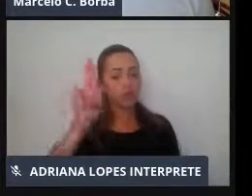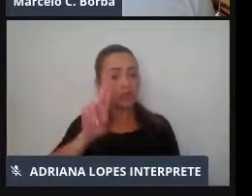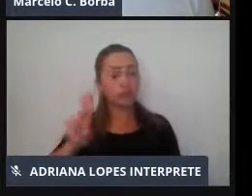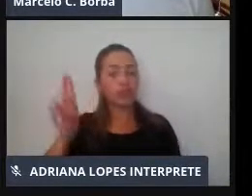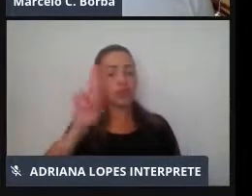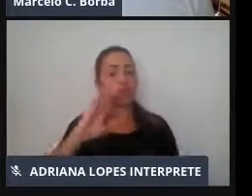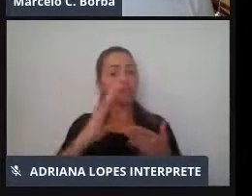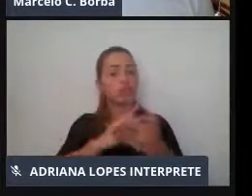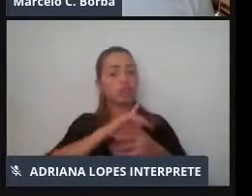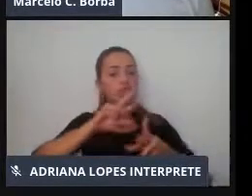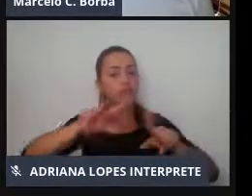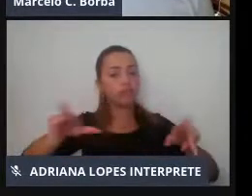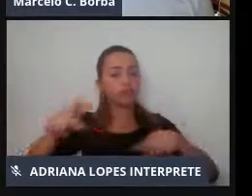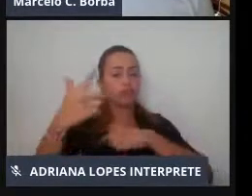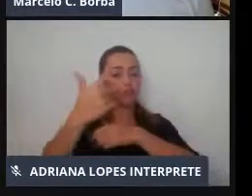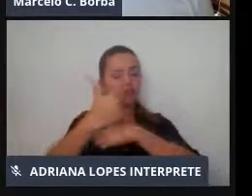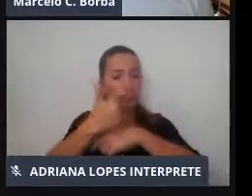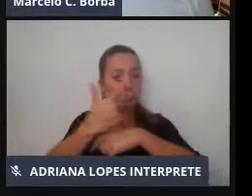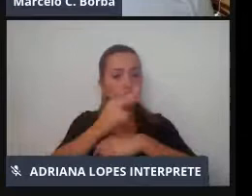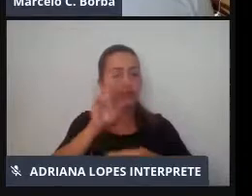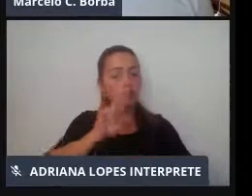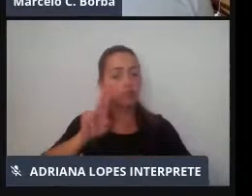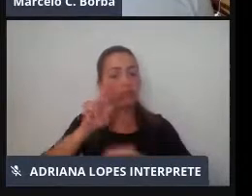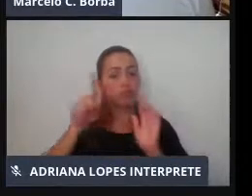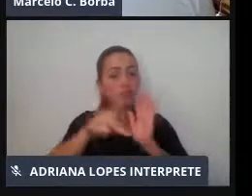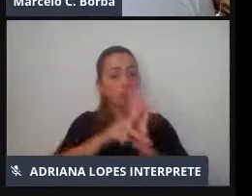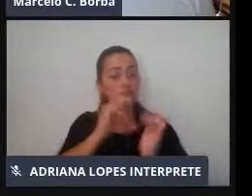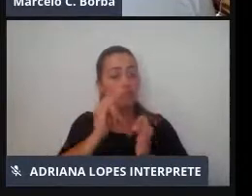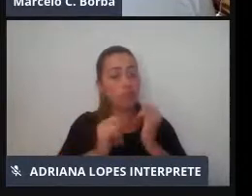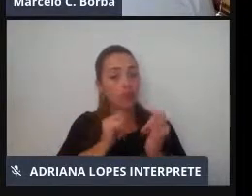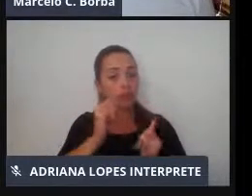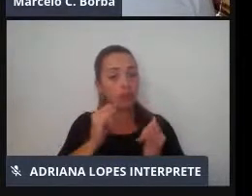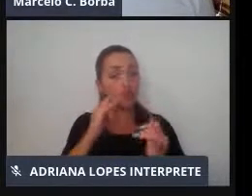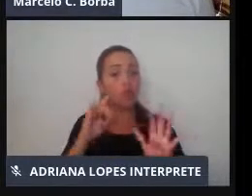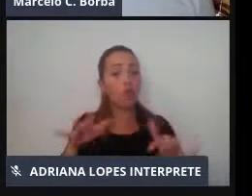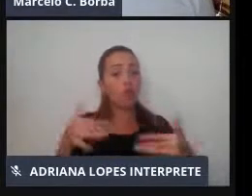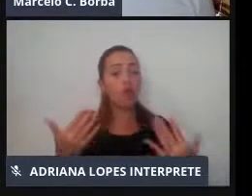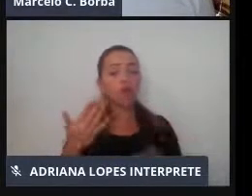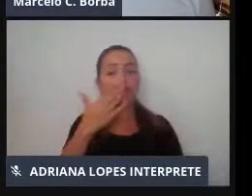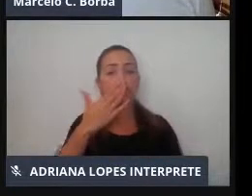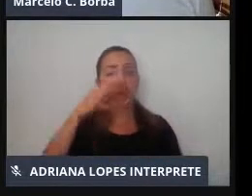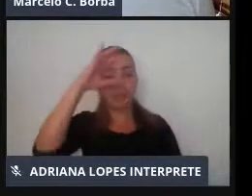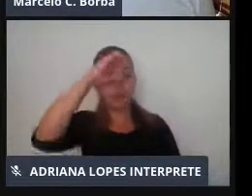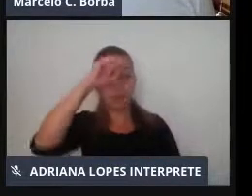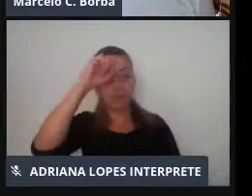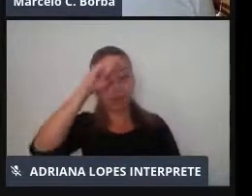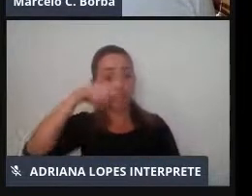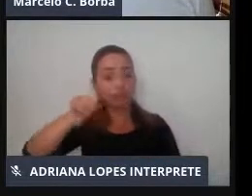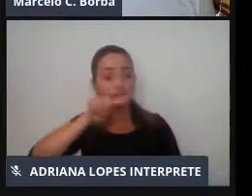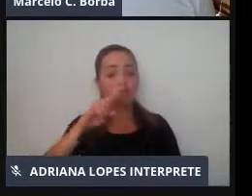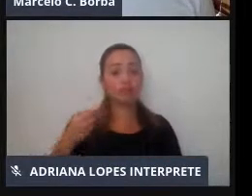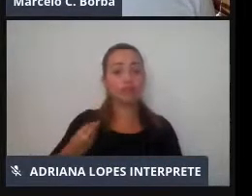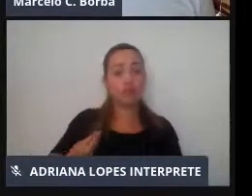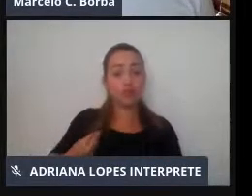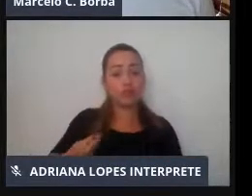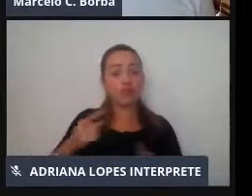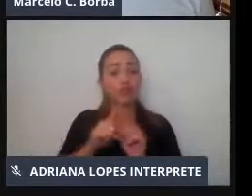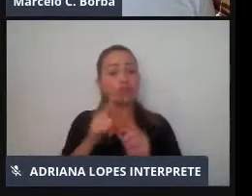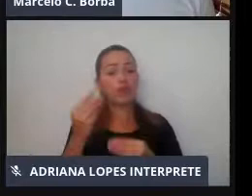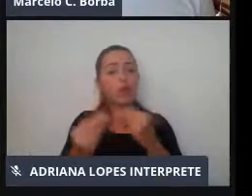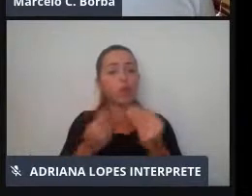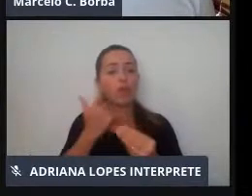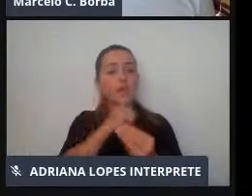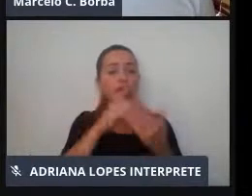design de formação, quais as aprendizagens que eles vivenciam e como eles ampliam os seus